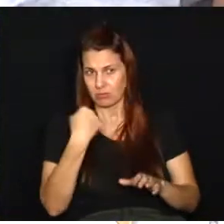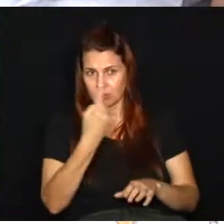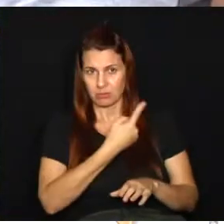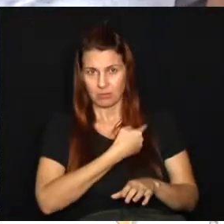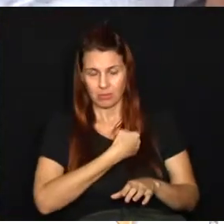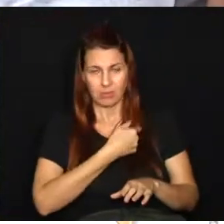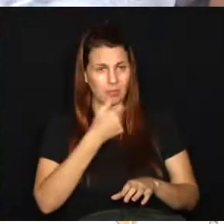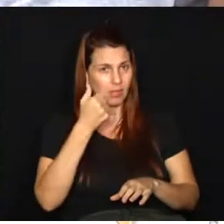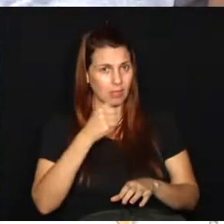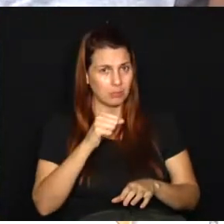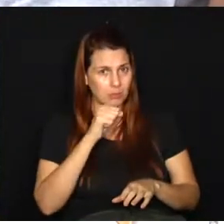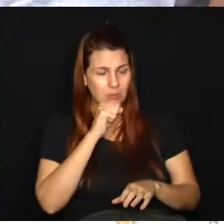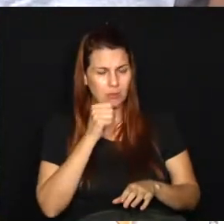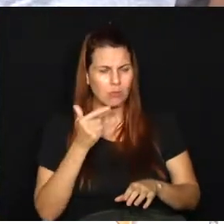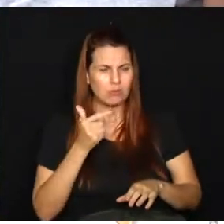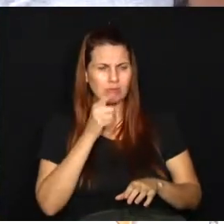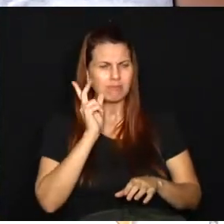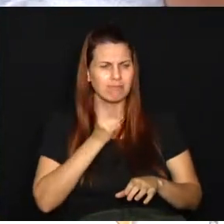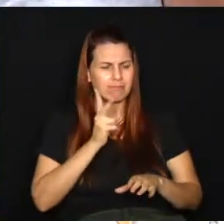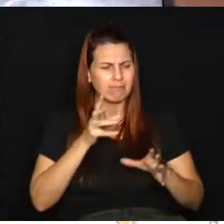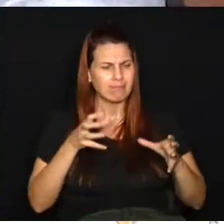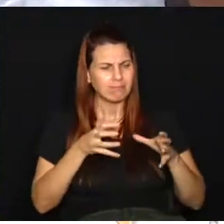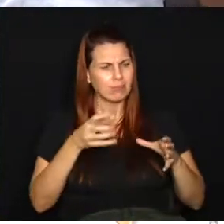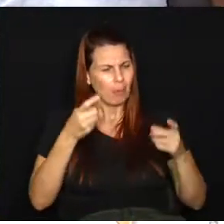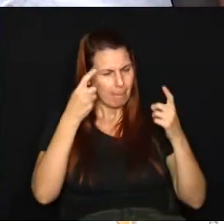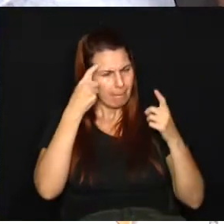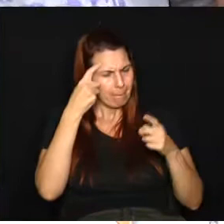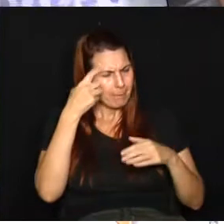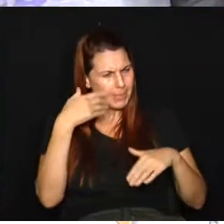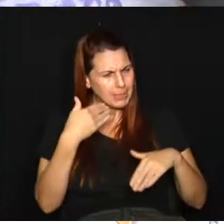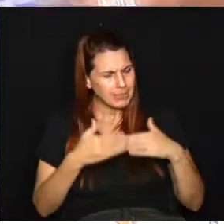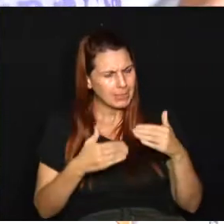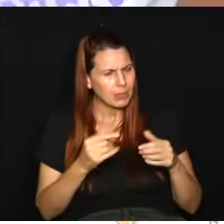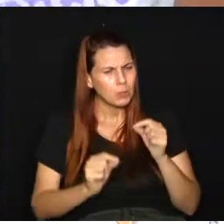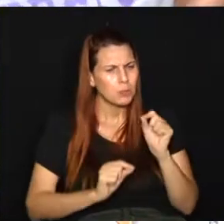mobilizada constantemente, se manter pensando sobre isso constantemente, que a gente...